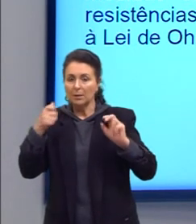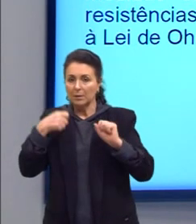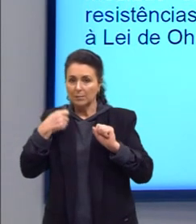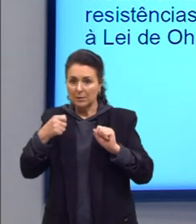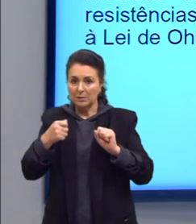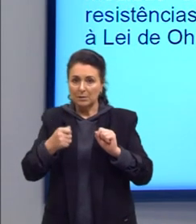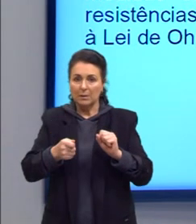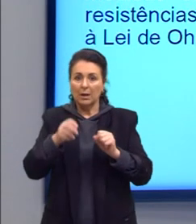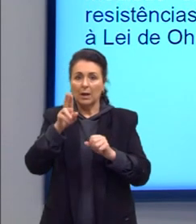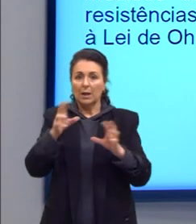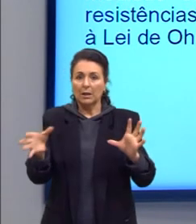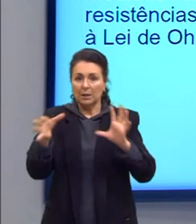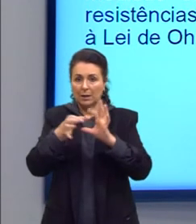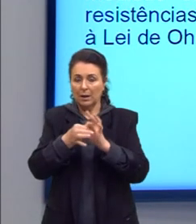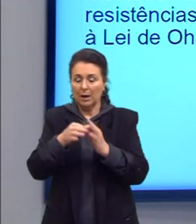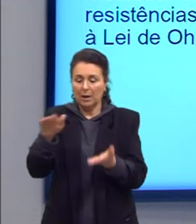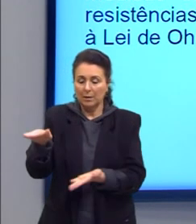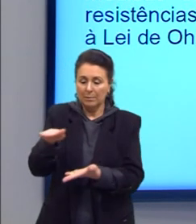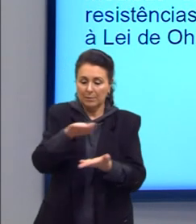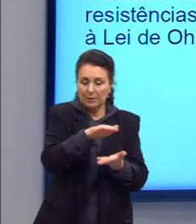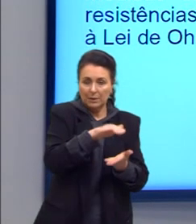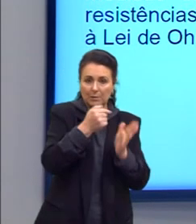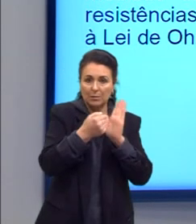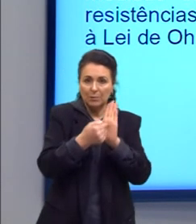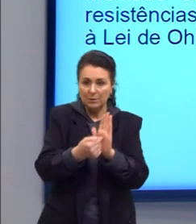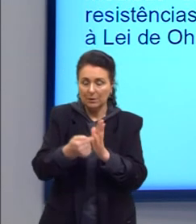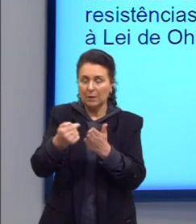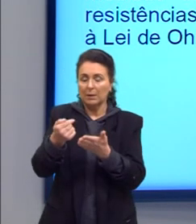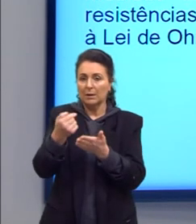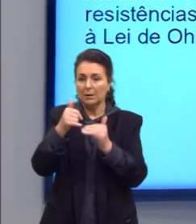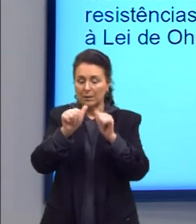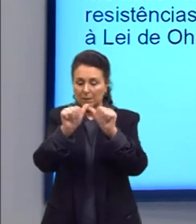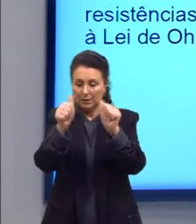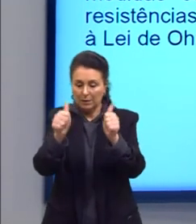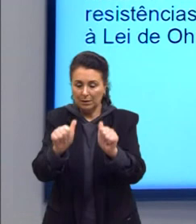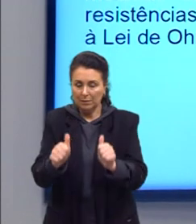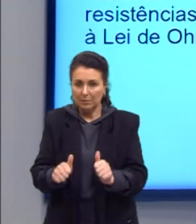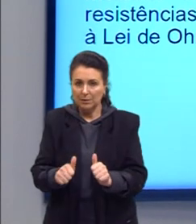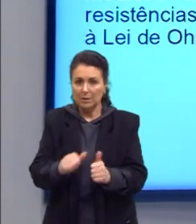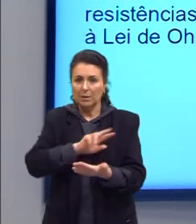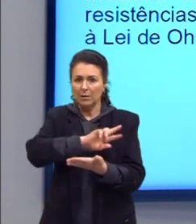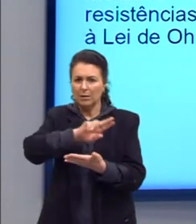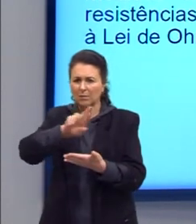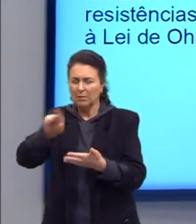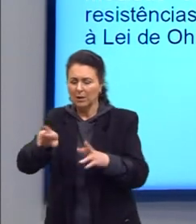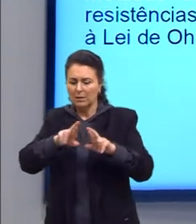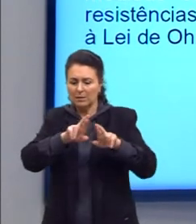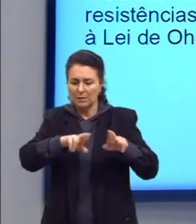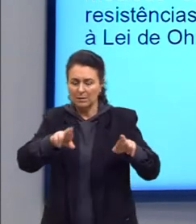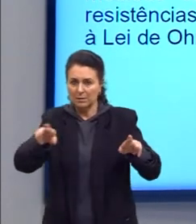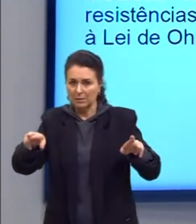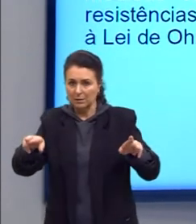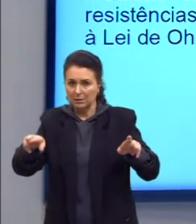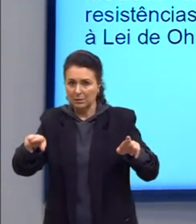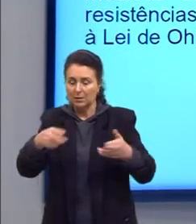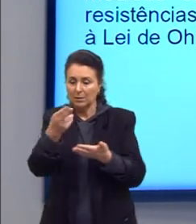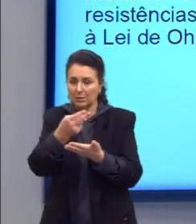ligar então em paralelo são mostrados na figura né então tem várias resistências aqui